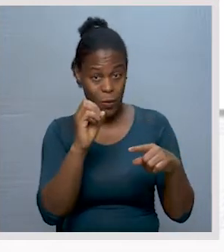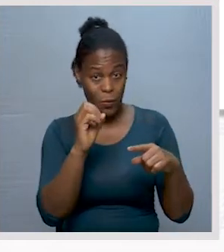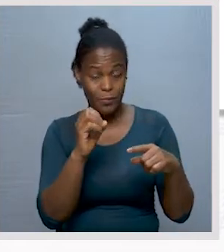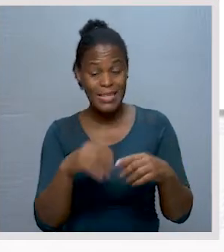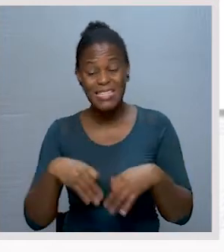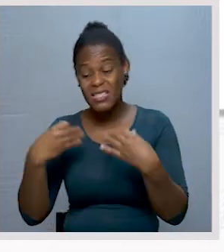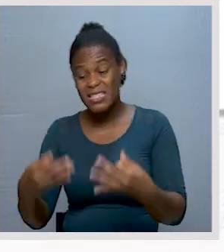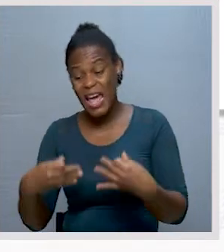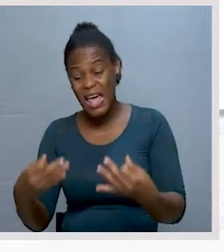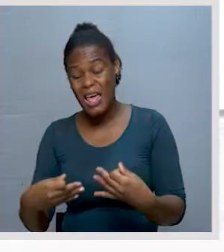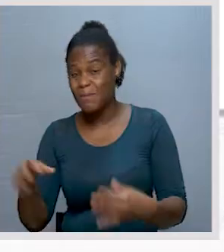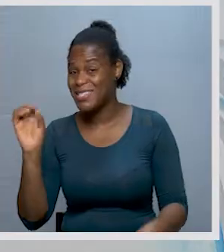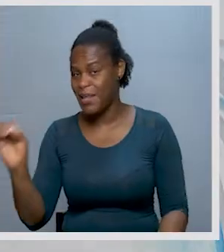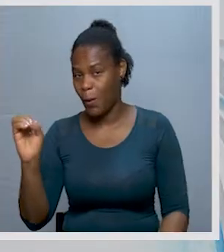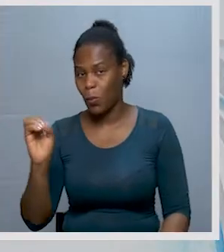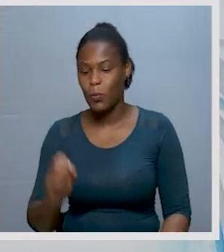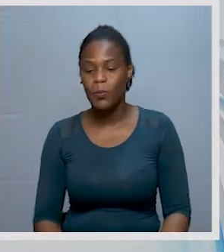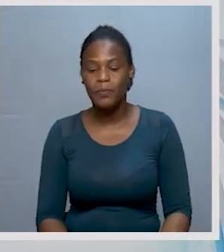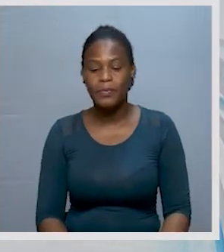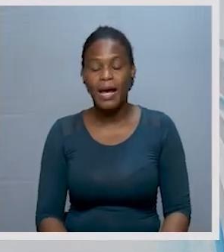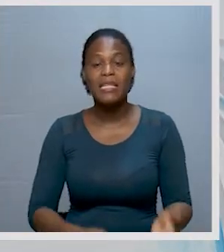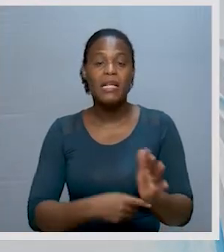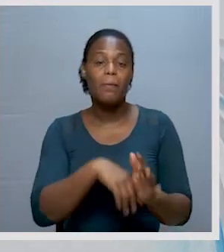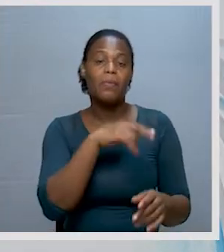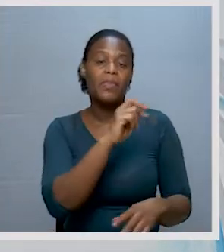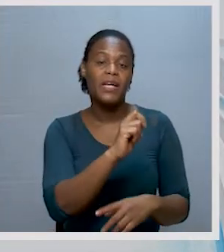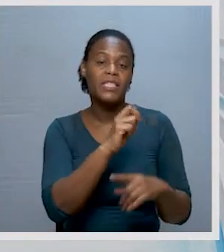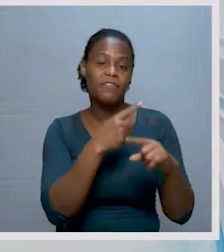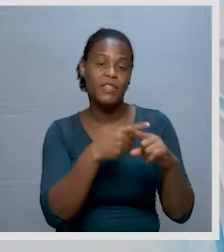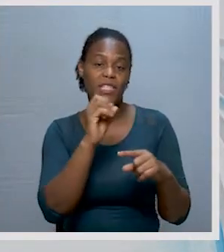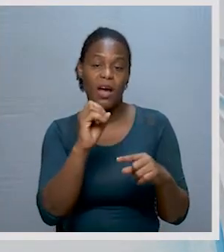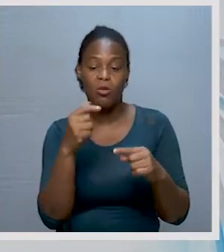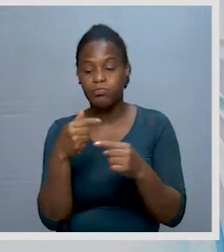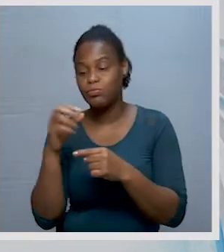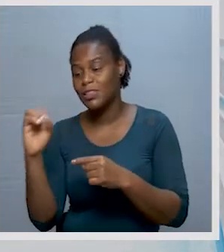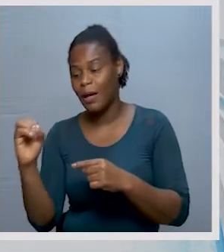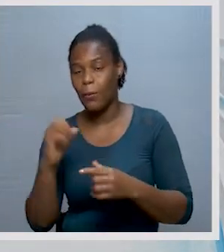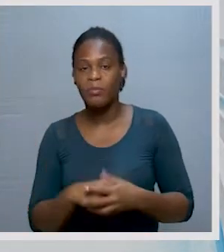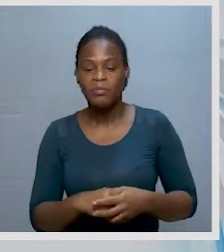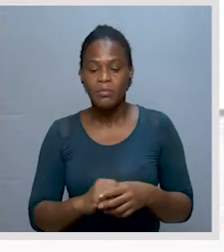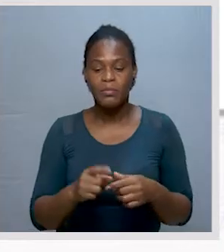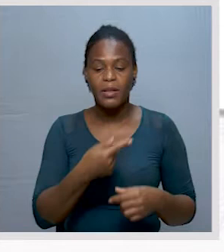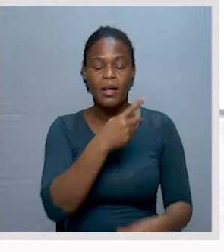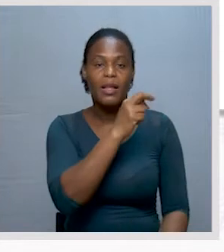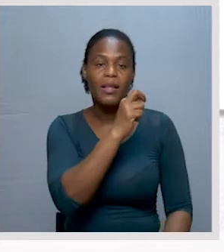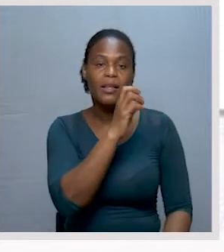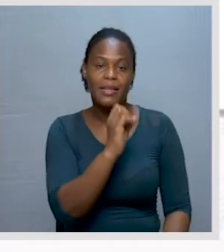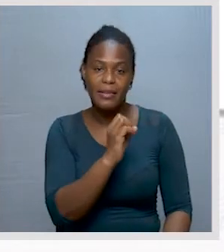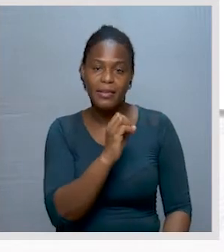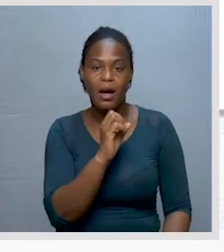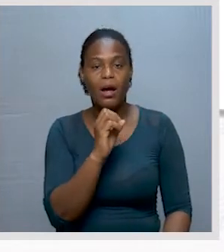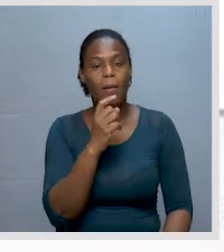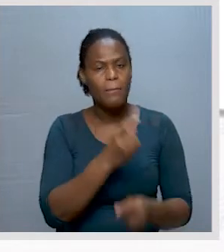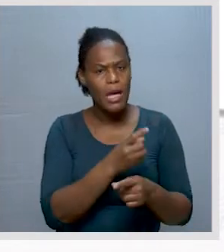0. Exemplos: 3 vezes 0, 0. Do outro lado, 30. Ainda que